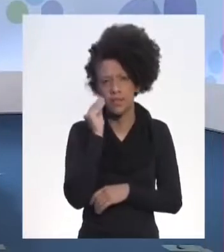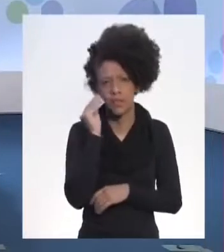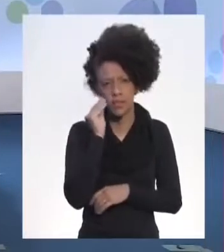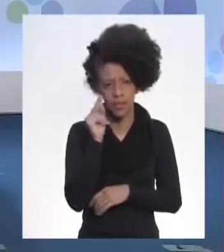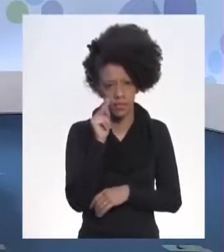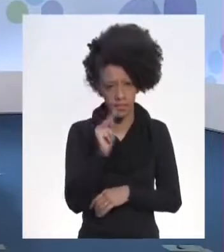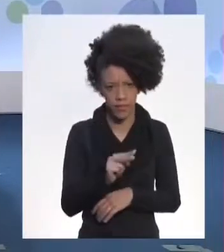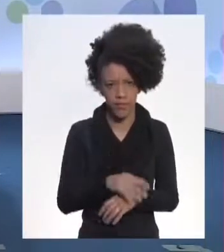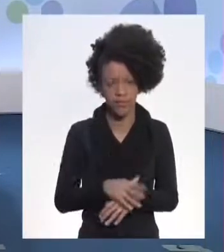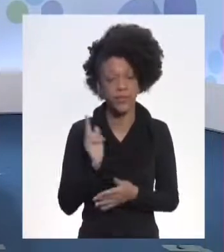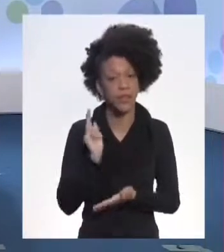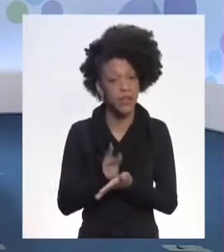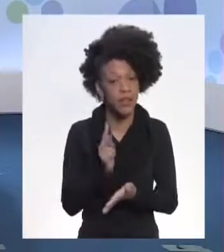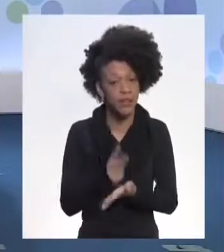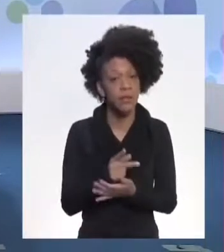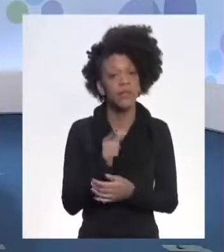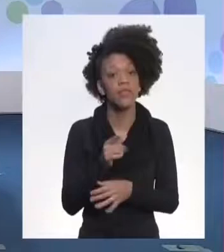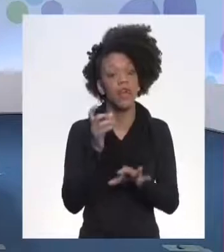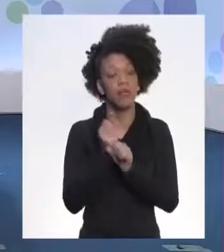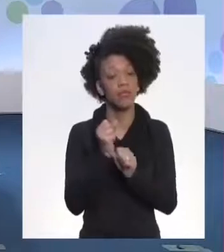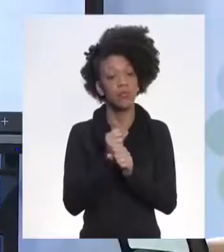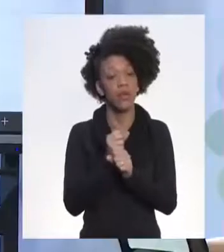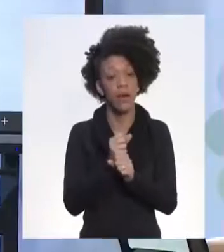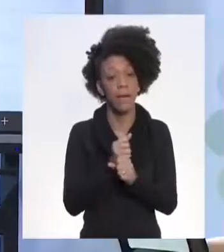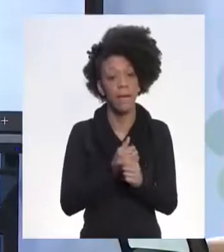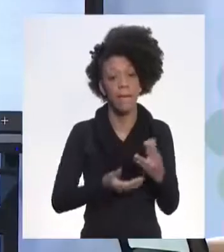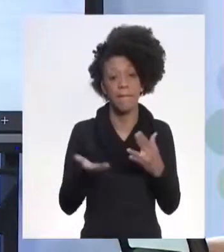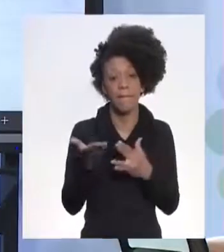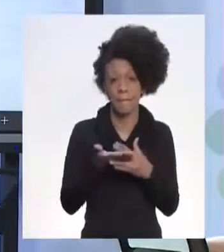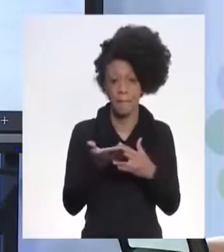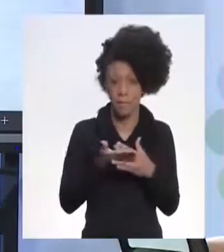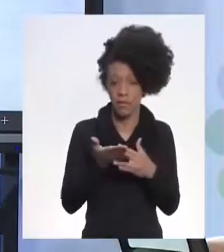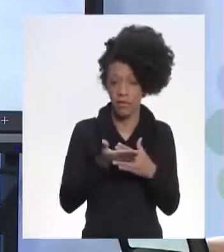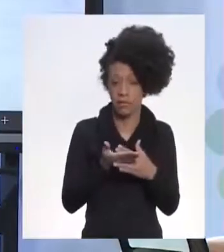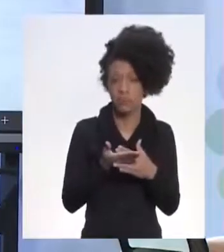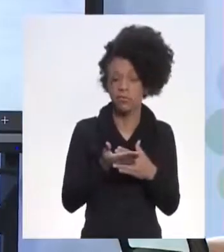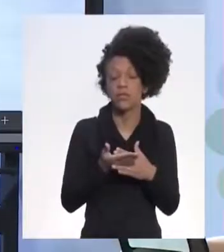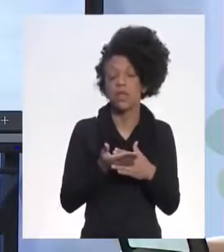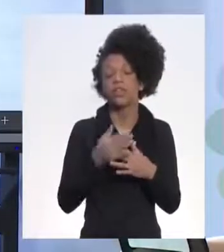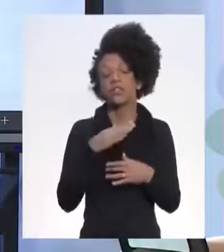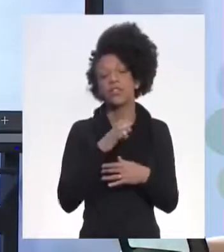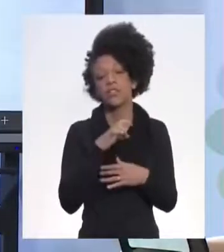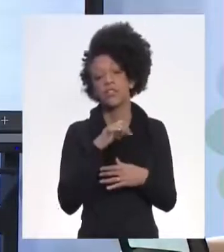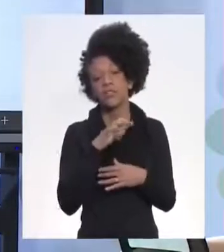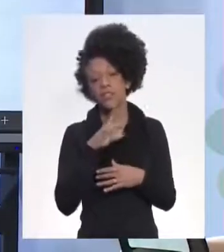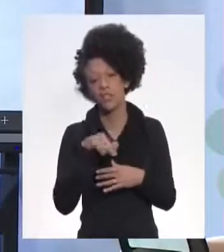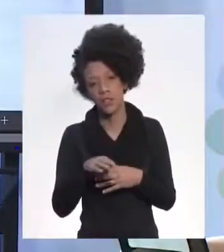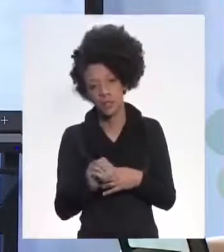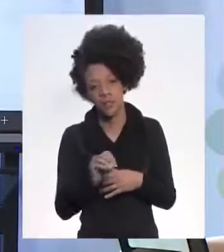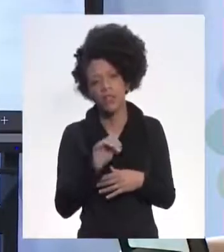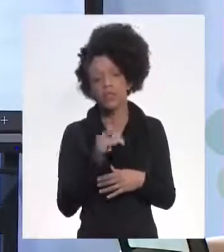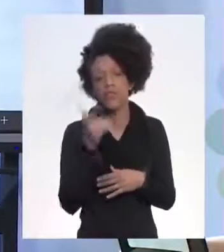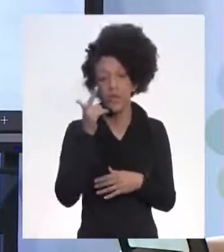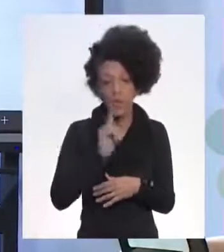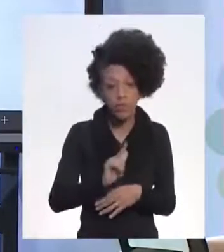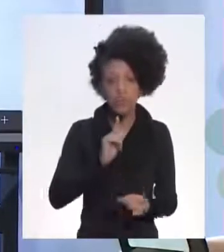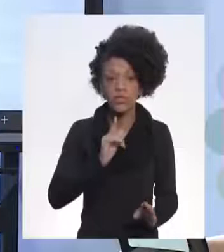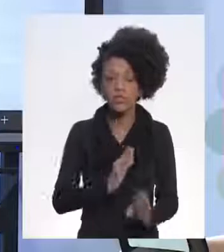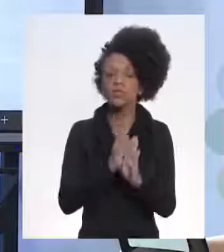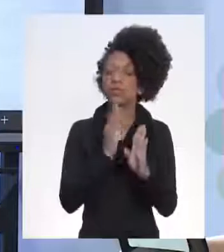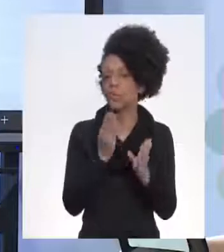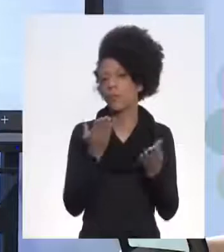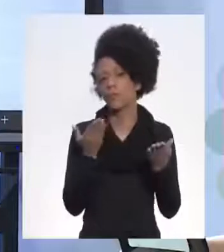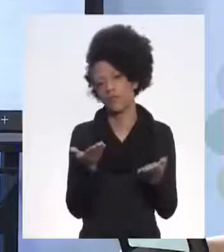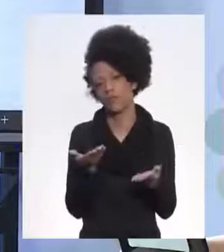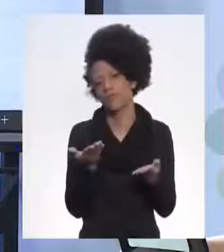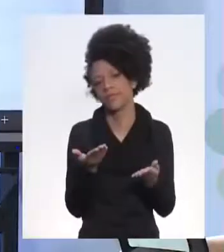rever? Toda vez que você conseguir multiplicar meios e extremos, você vai conseguir ali no contexto achar essa, no caso,